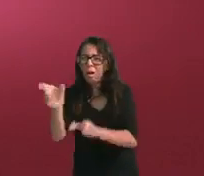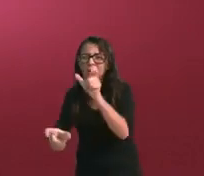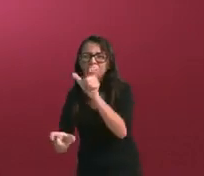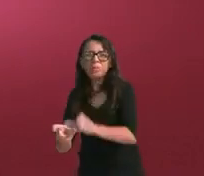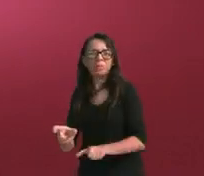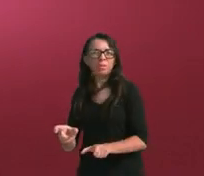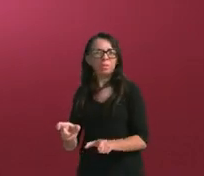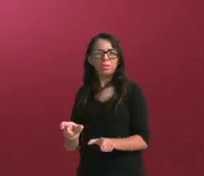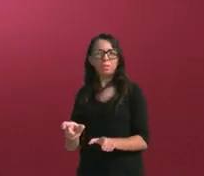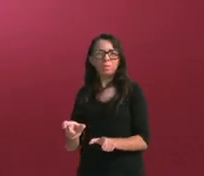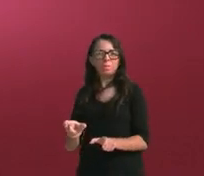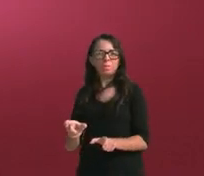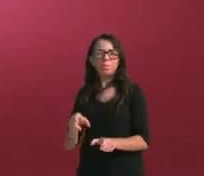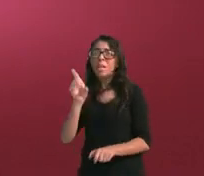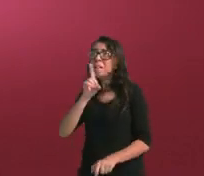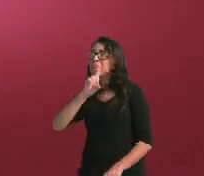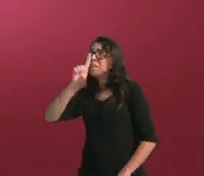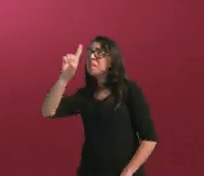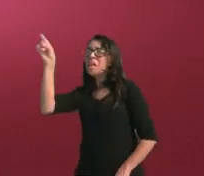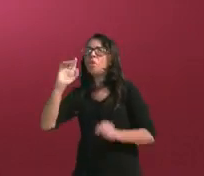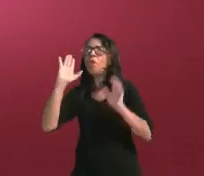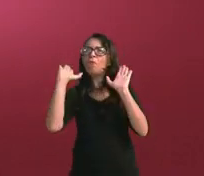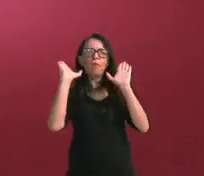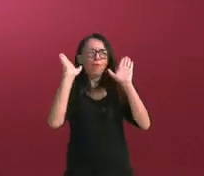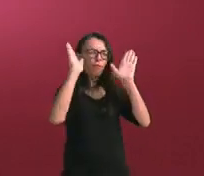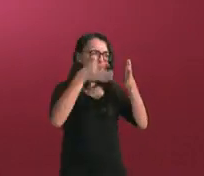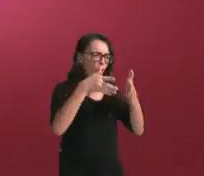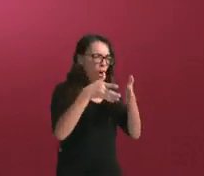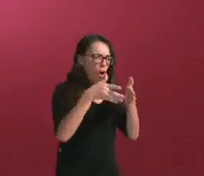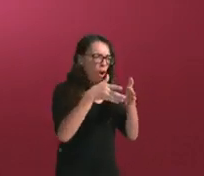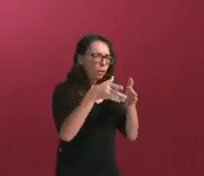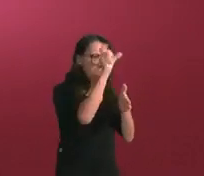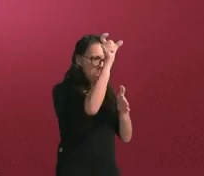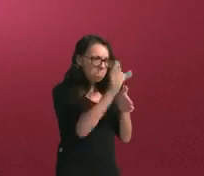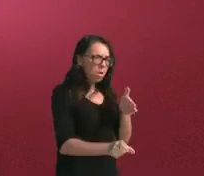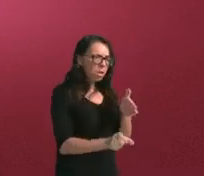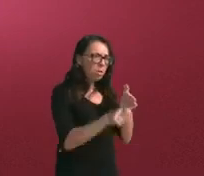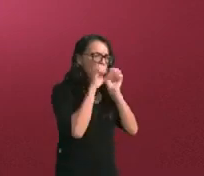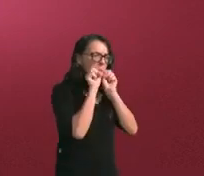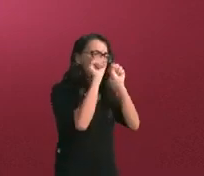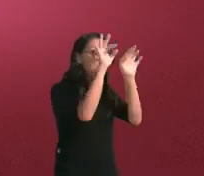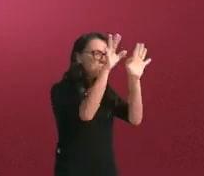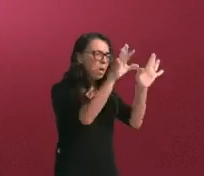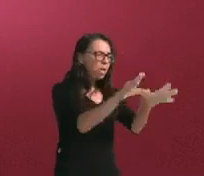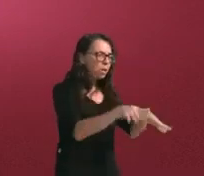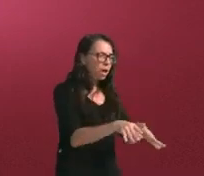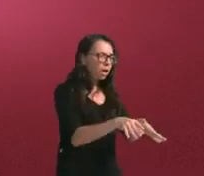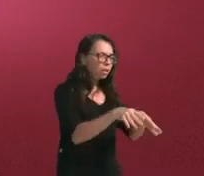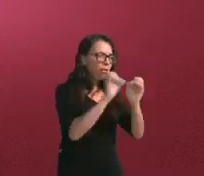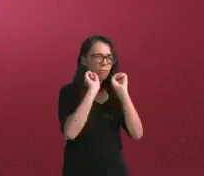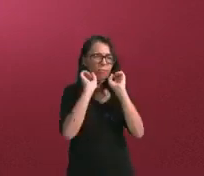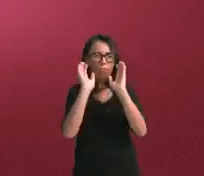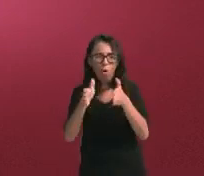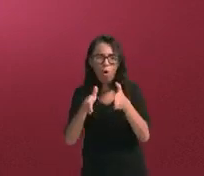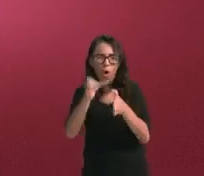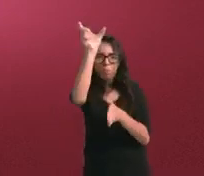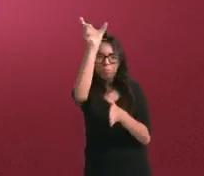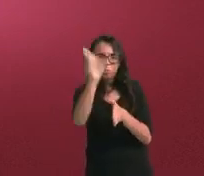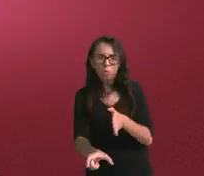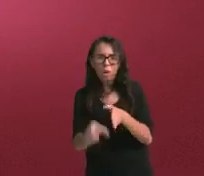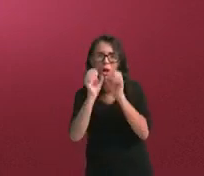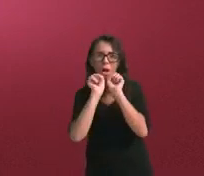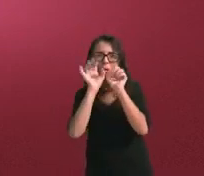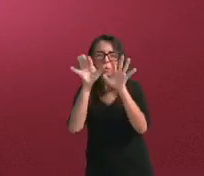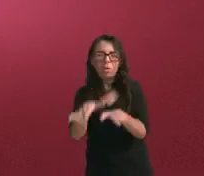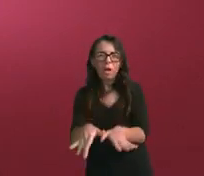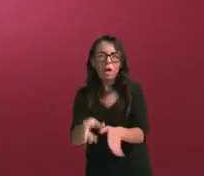Deus, Deus realiza esses propósitos que Ele tem para mim e para a sua vida e para a vida de cada